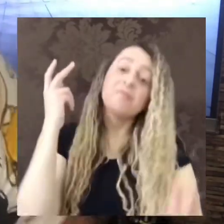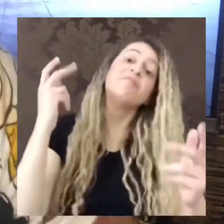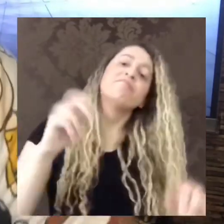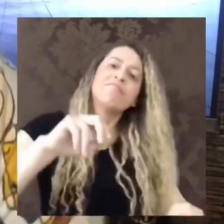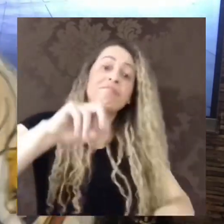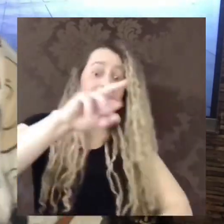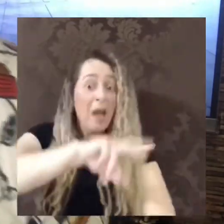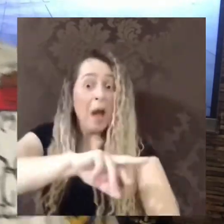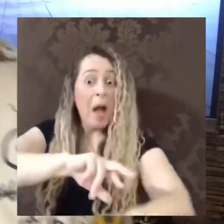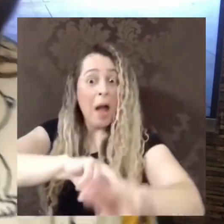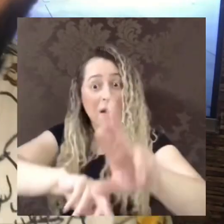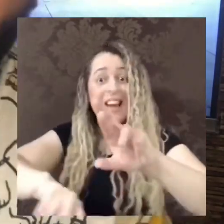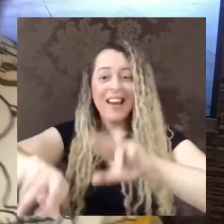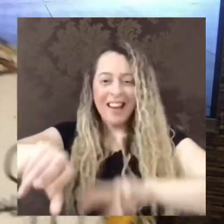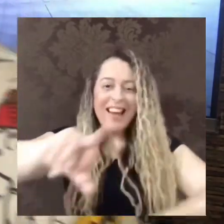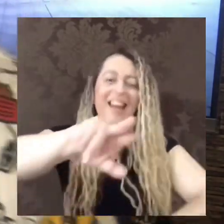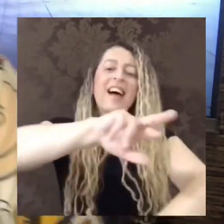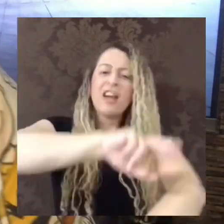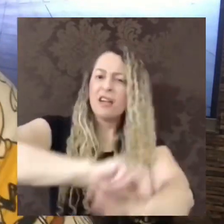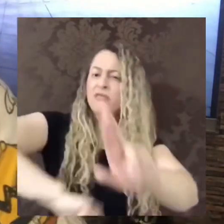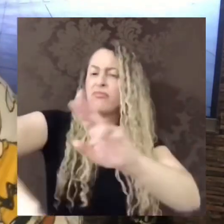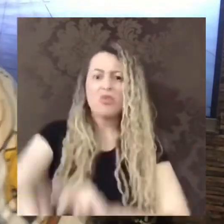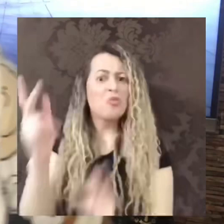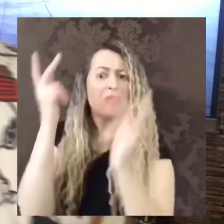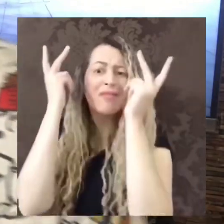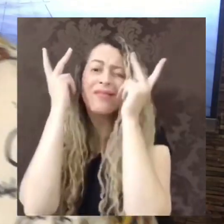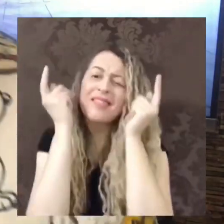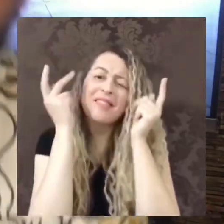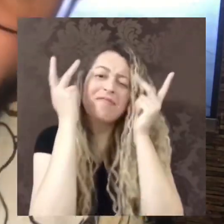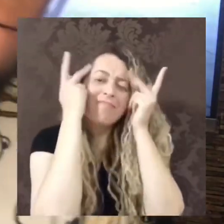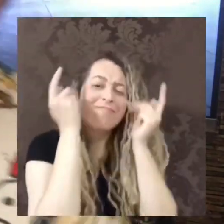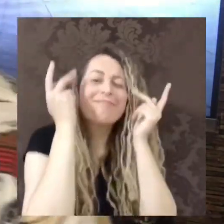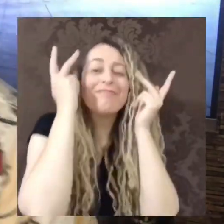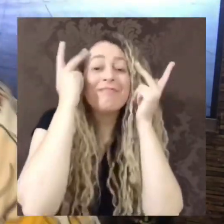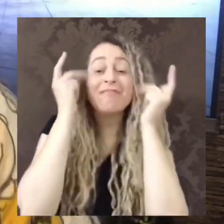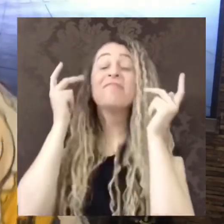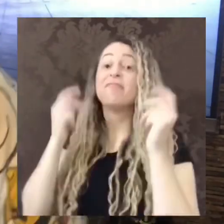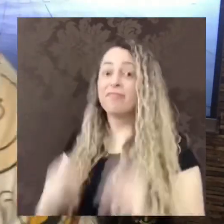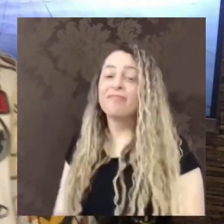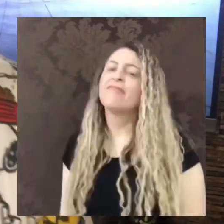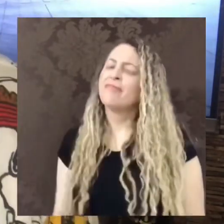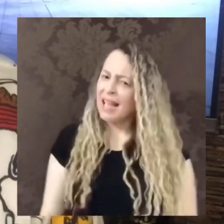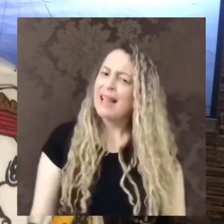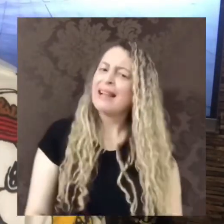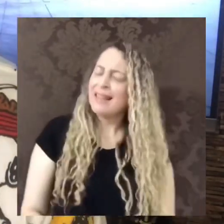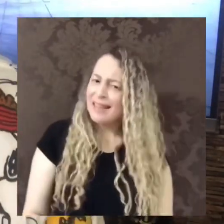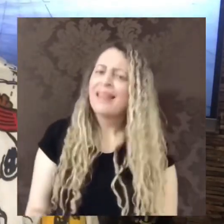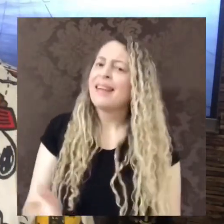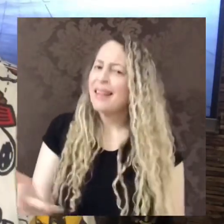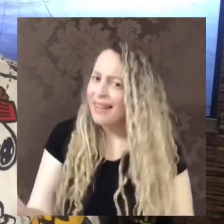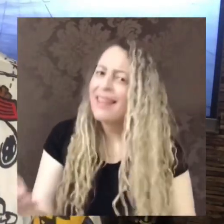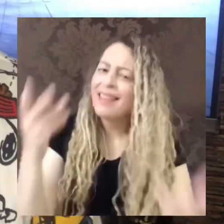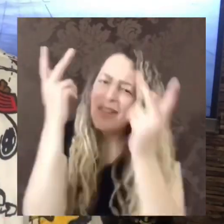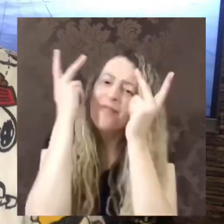frente. Ser diferente é normal. Ser diferente é